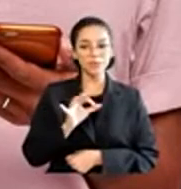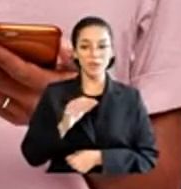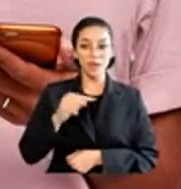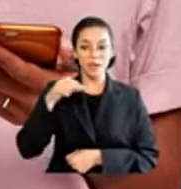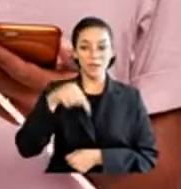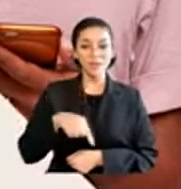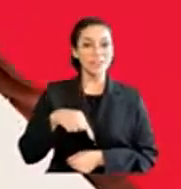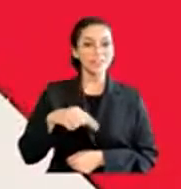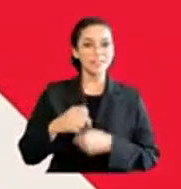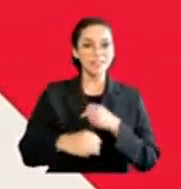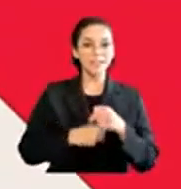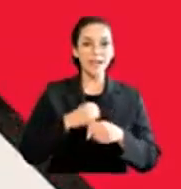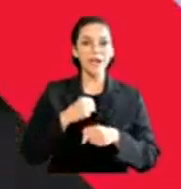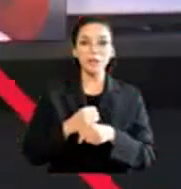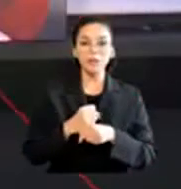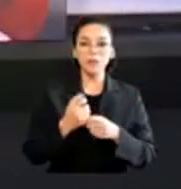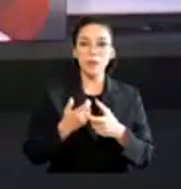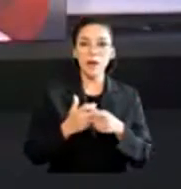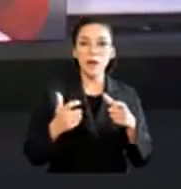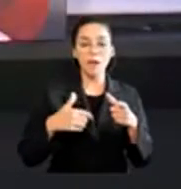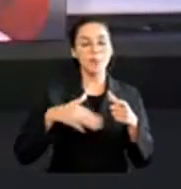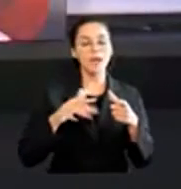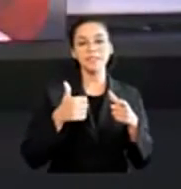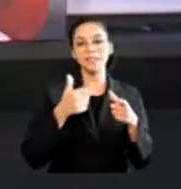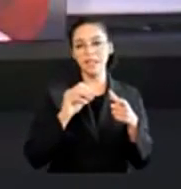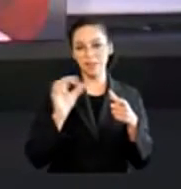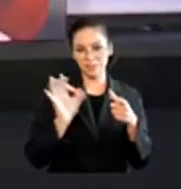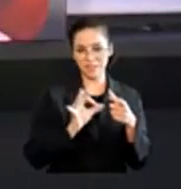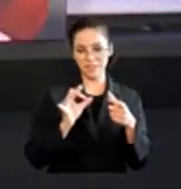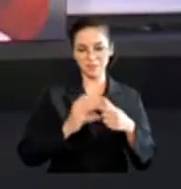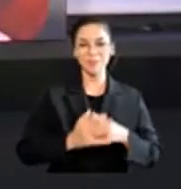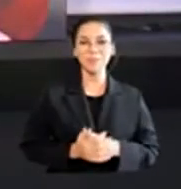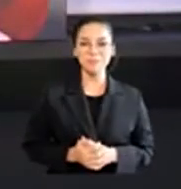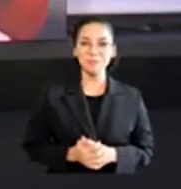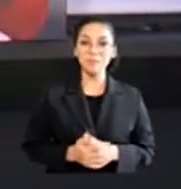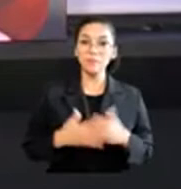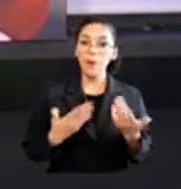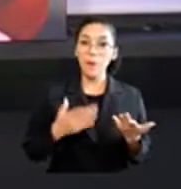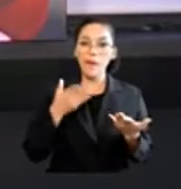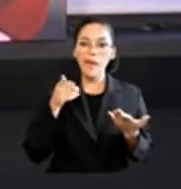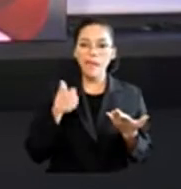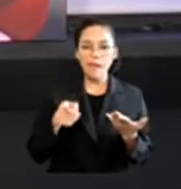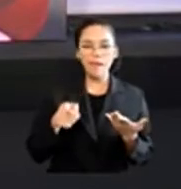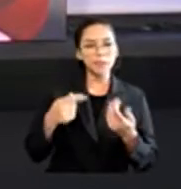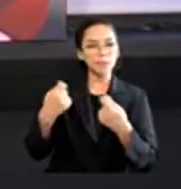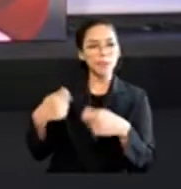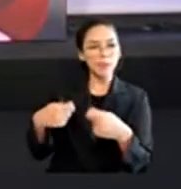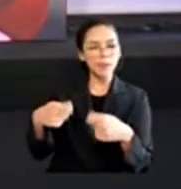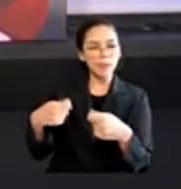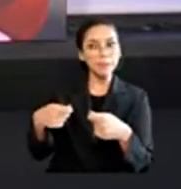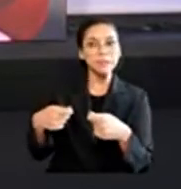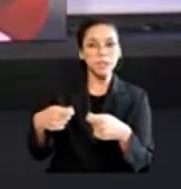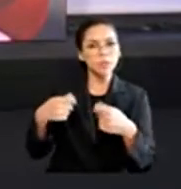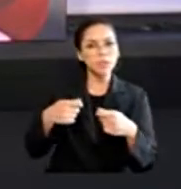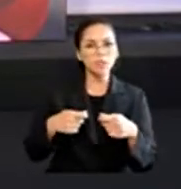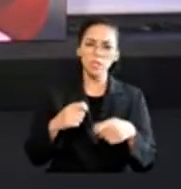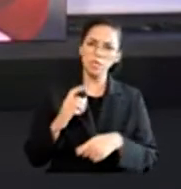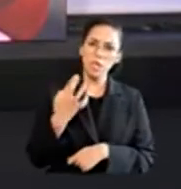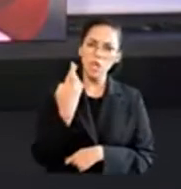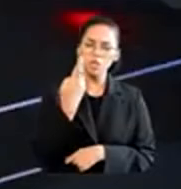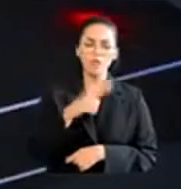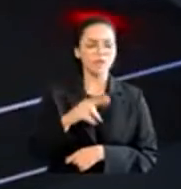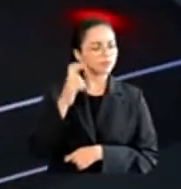mais 10%. E justamente esse tipo de demanda que precisa de soluções inteligentes de